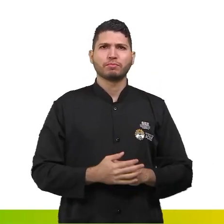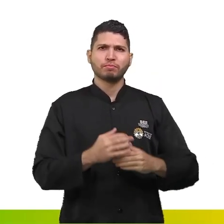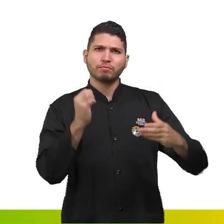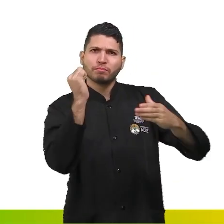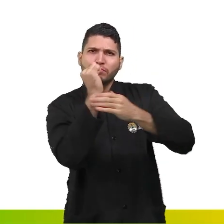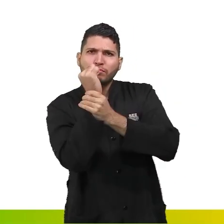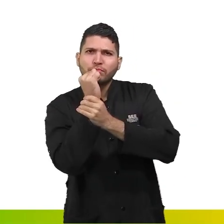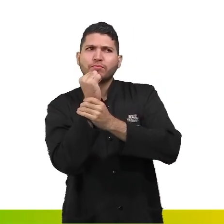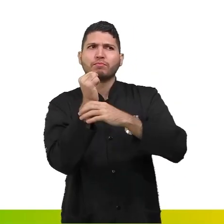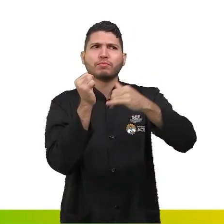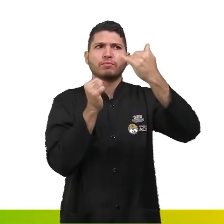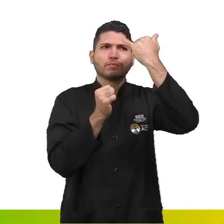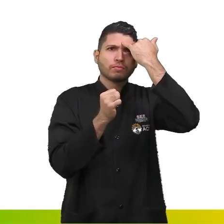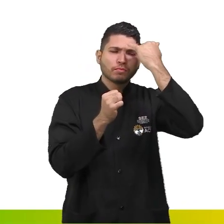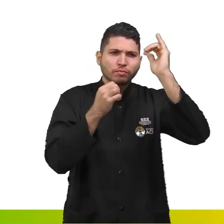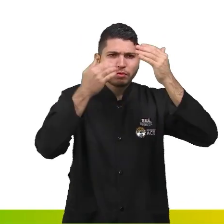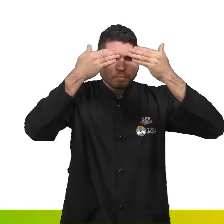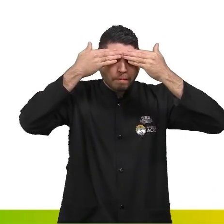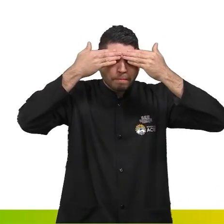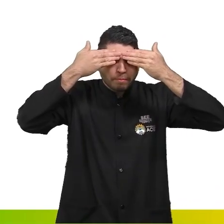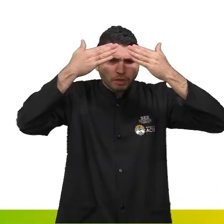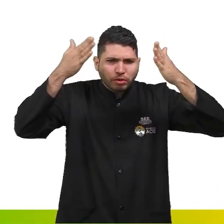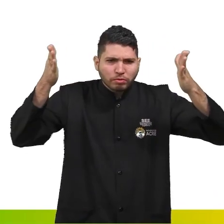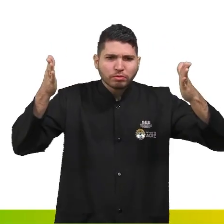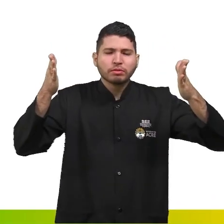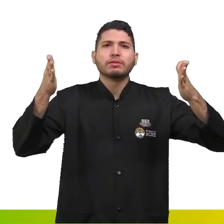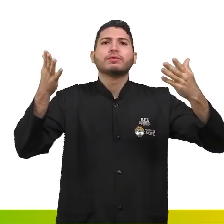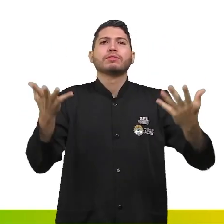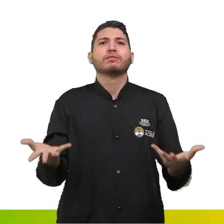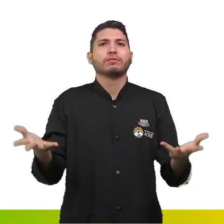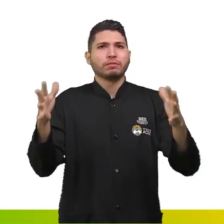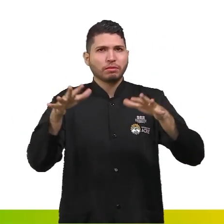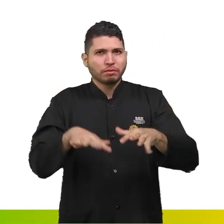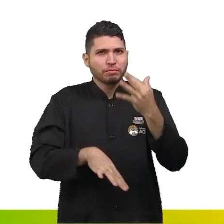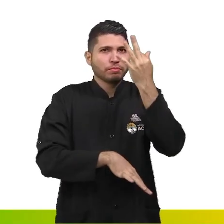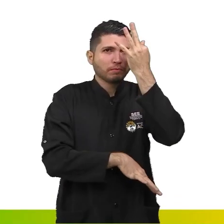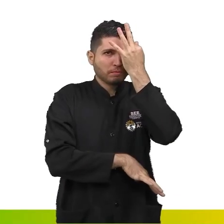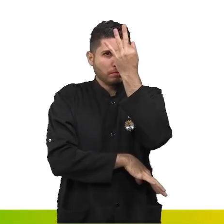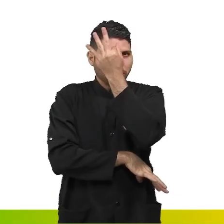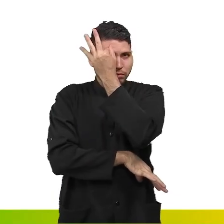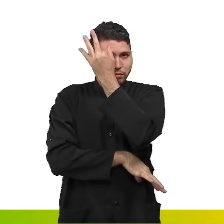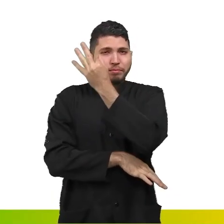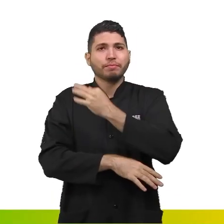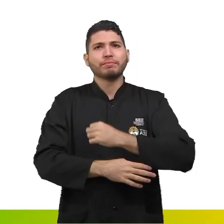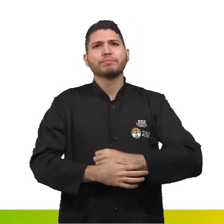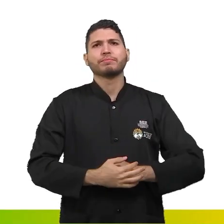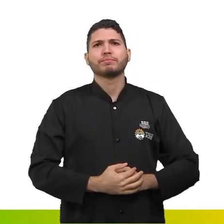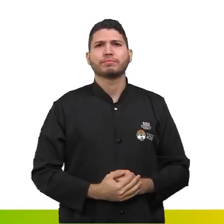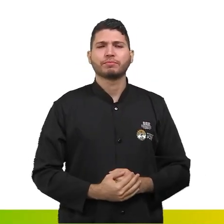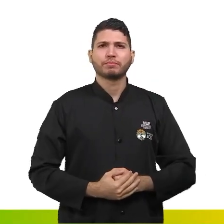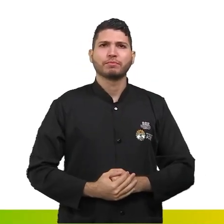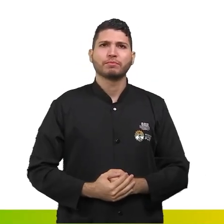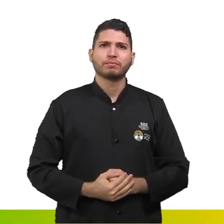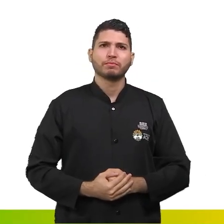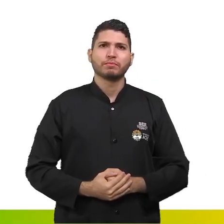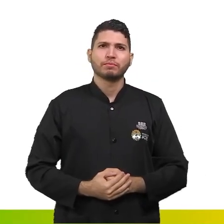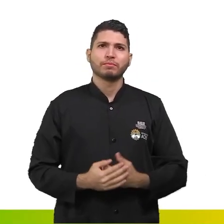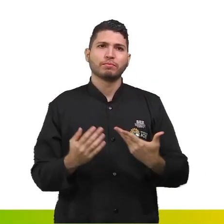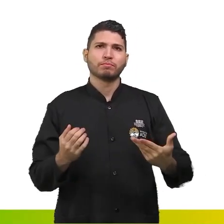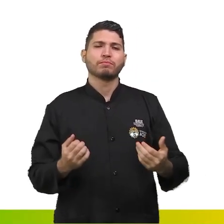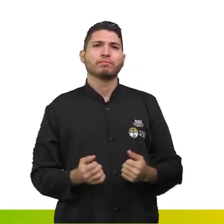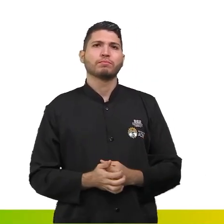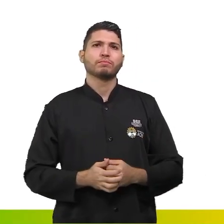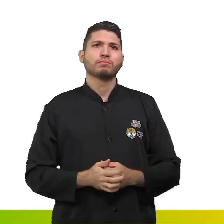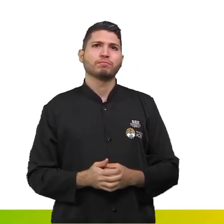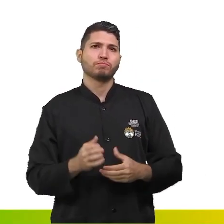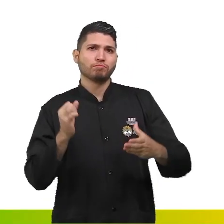promovendo uma visão mais abrangente e inclusiva da filosofia. Outra coisa é promover o